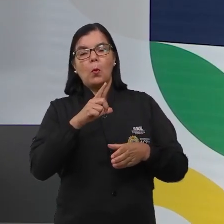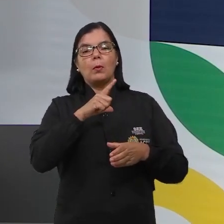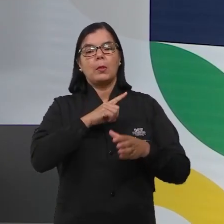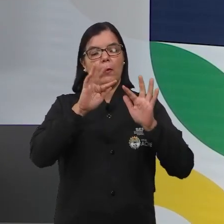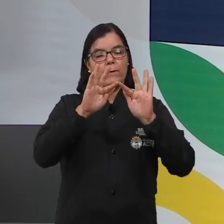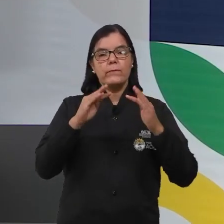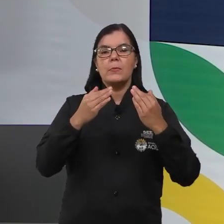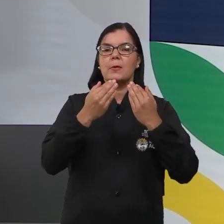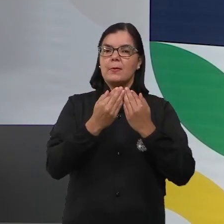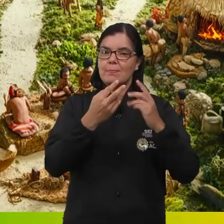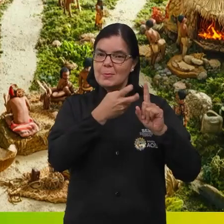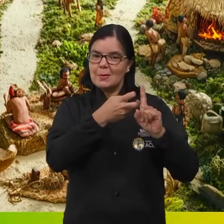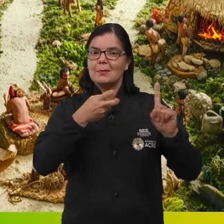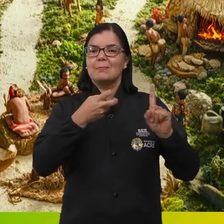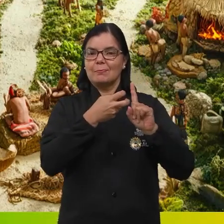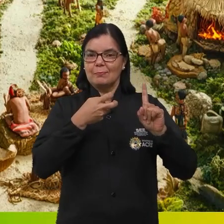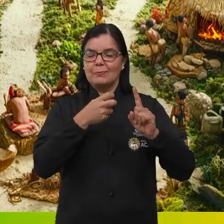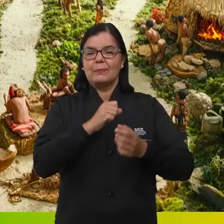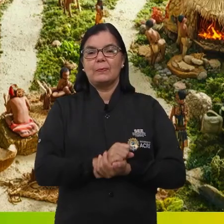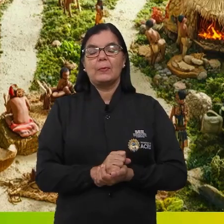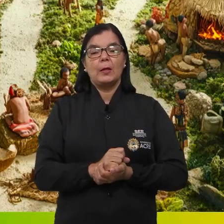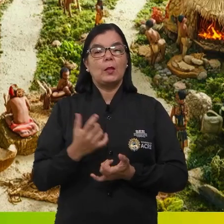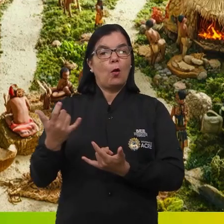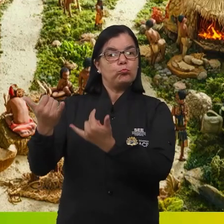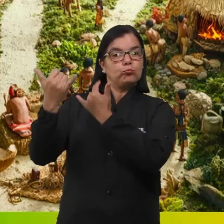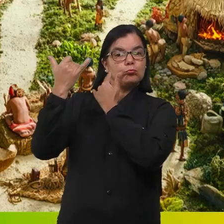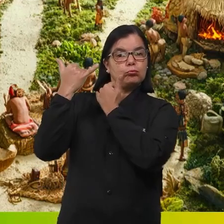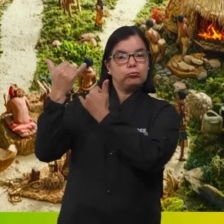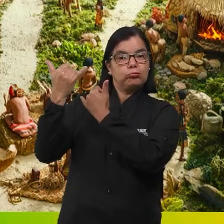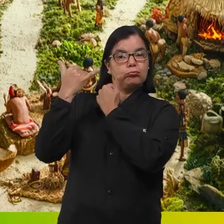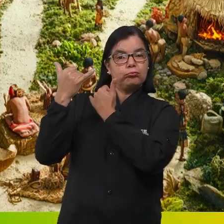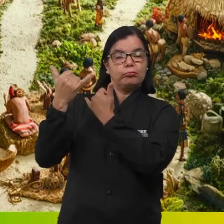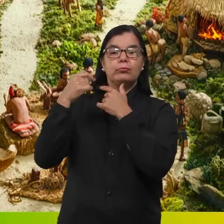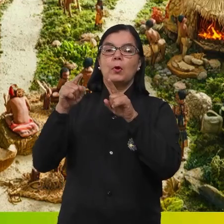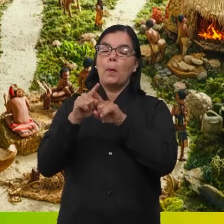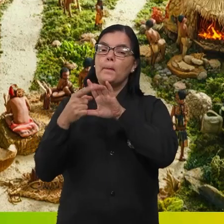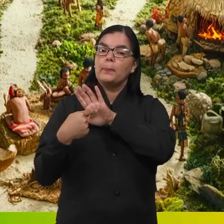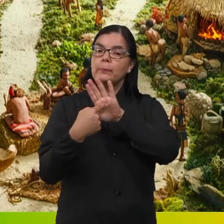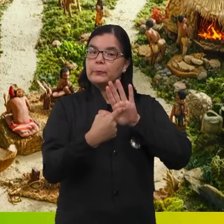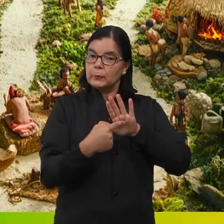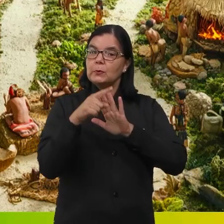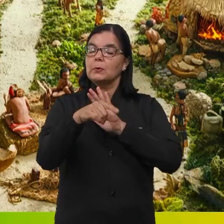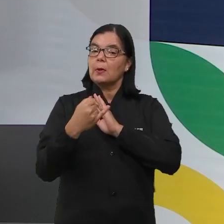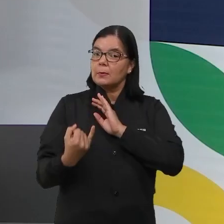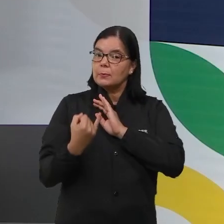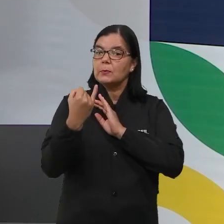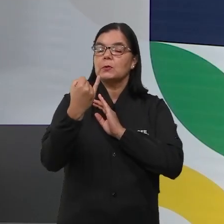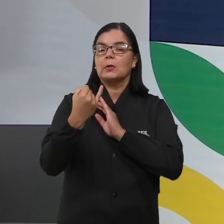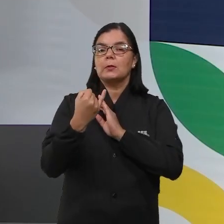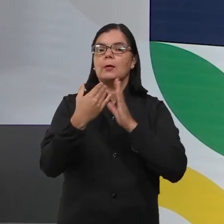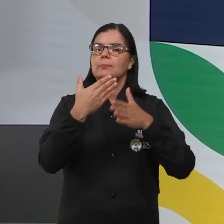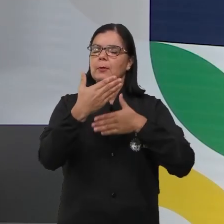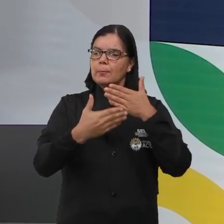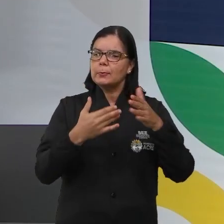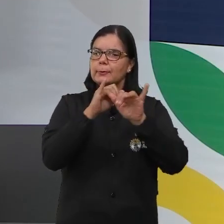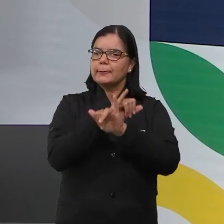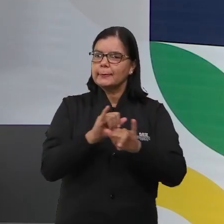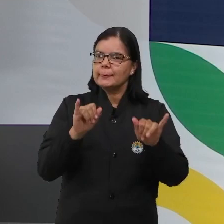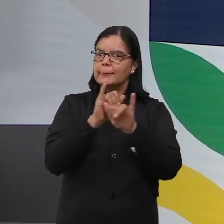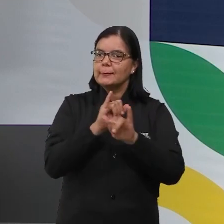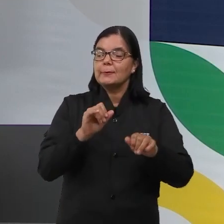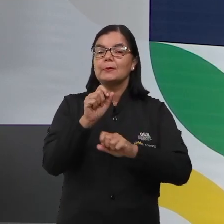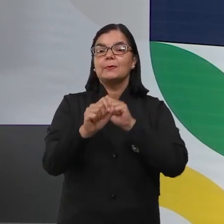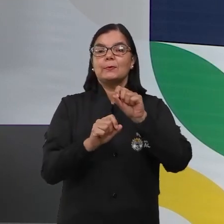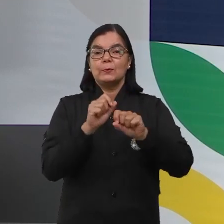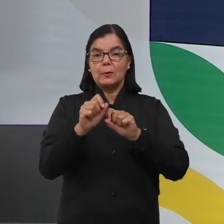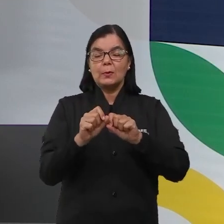povos indígenas. Então, o censo, ele mostra esses dados e é muito importante porque a partir desses dados